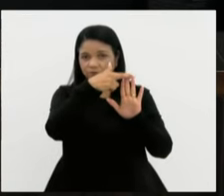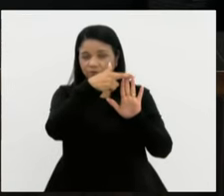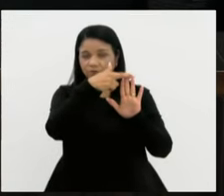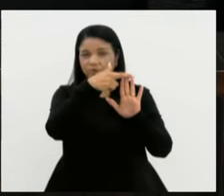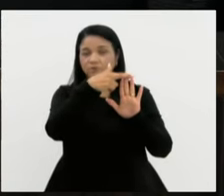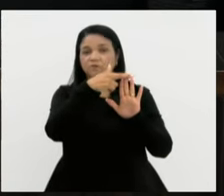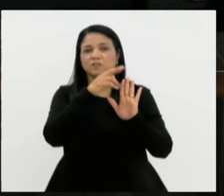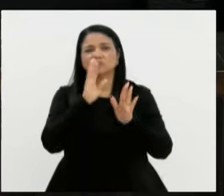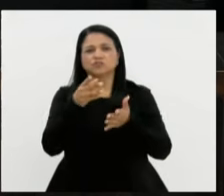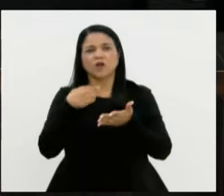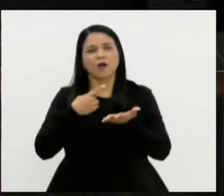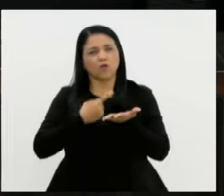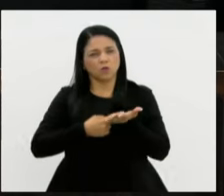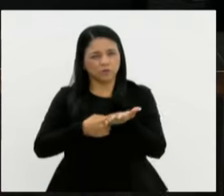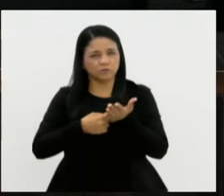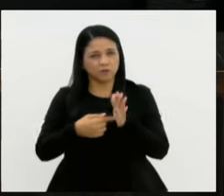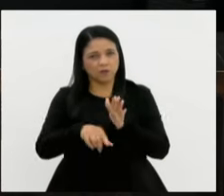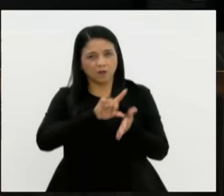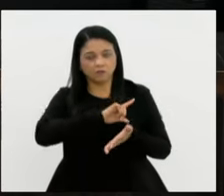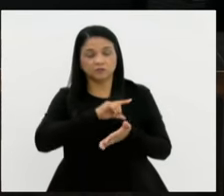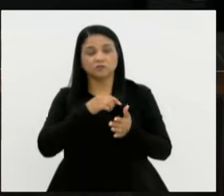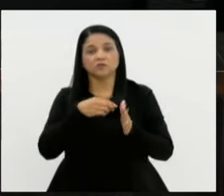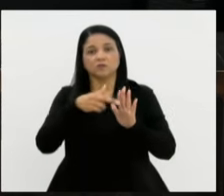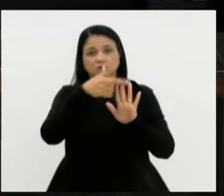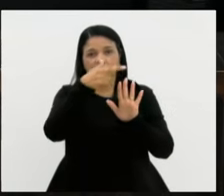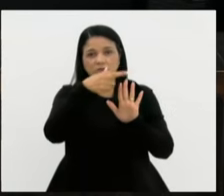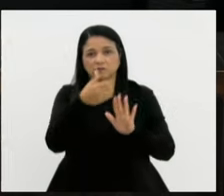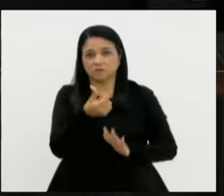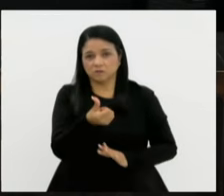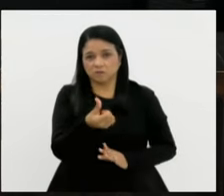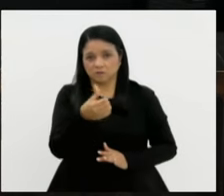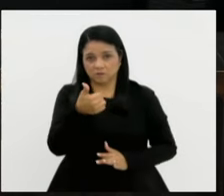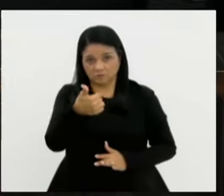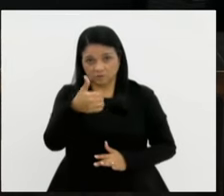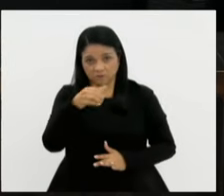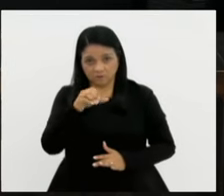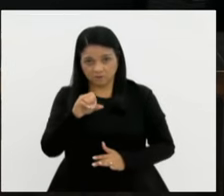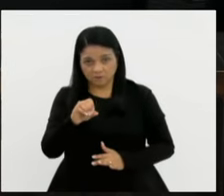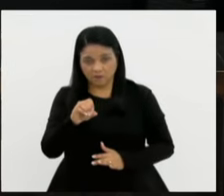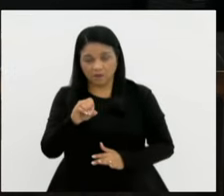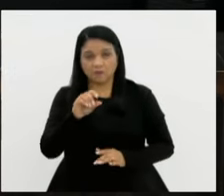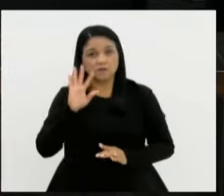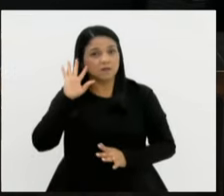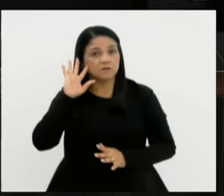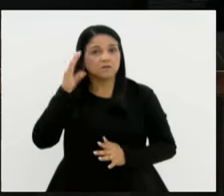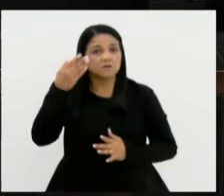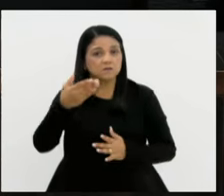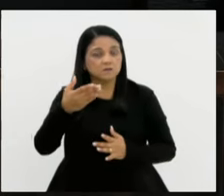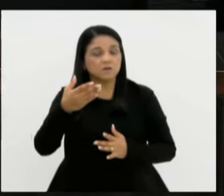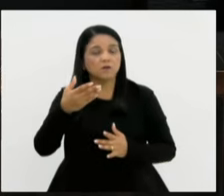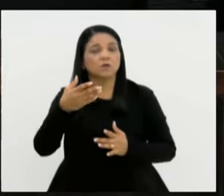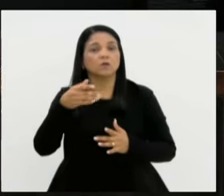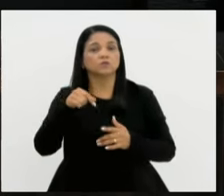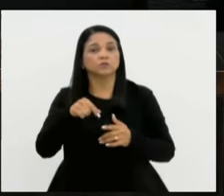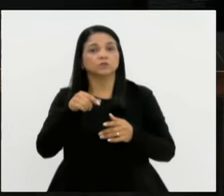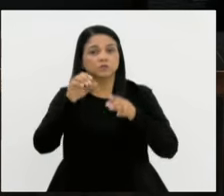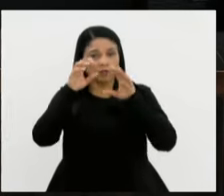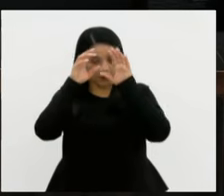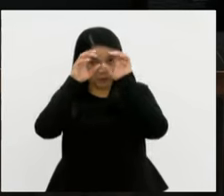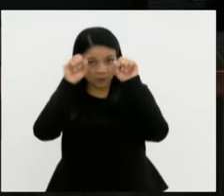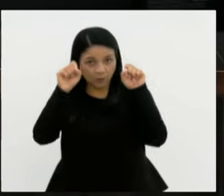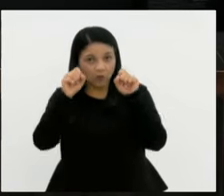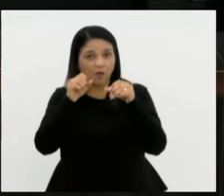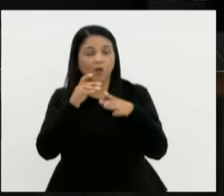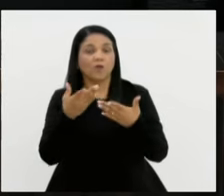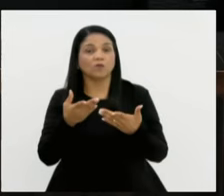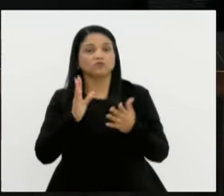conforme a gente já falou, a resolução 610, que fala sobre os efeitos da decisão do órgão especial do Egrégio Tribunal, já apresentei o número